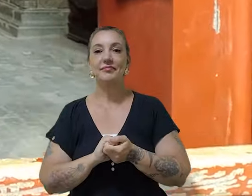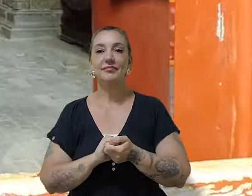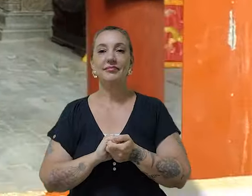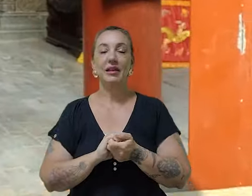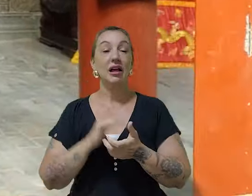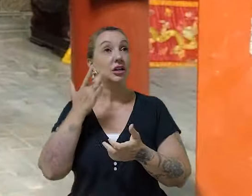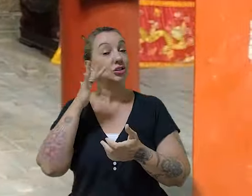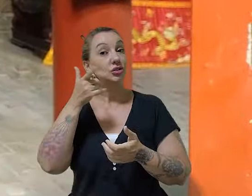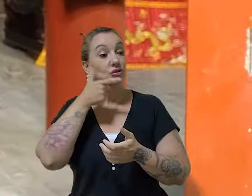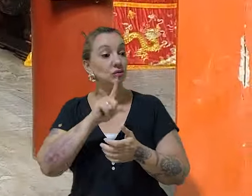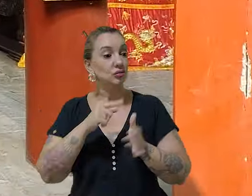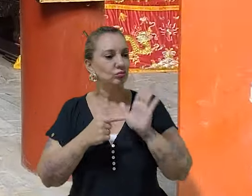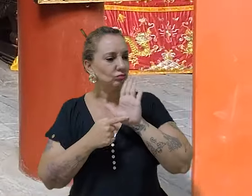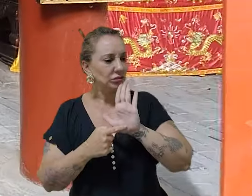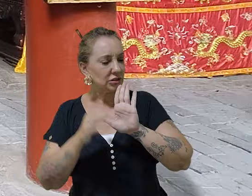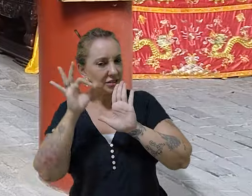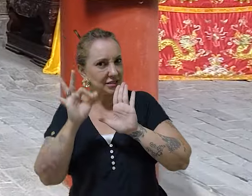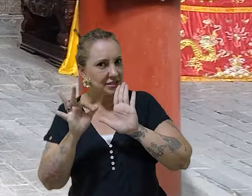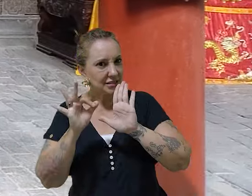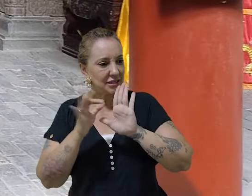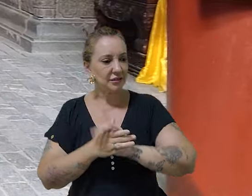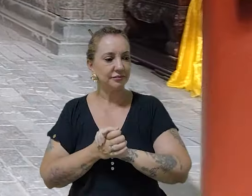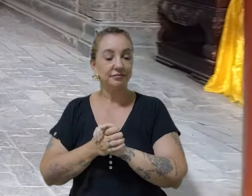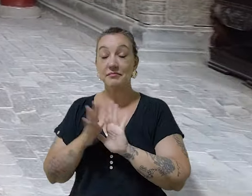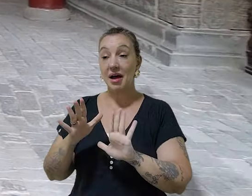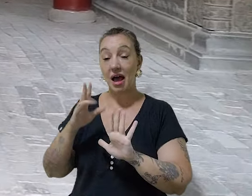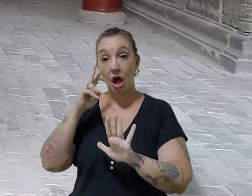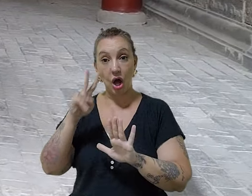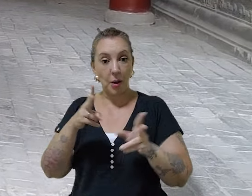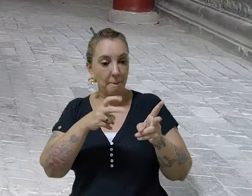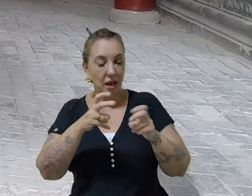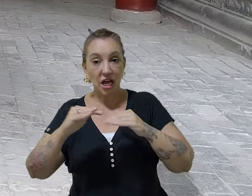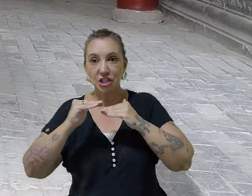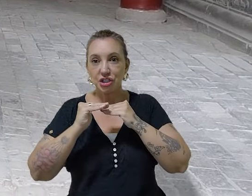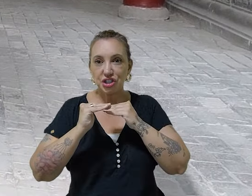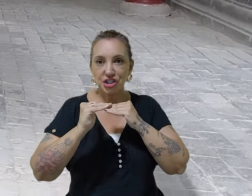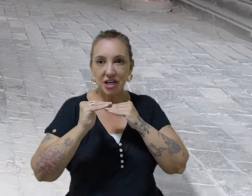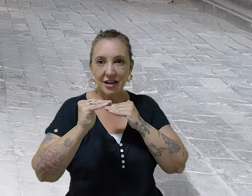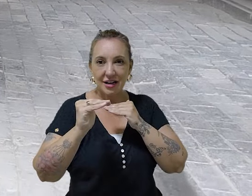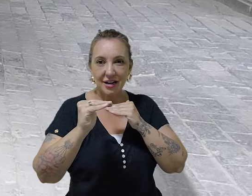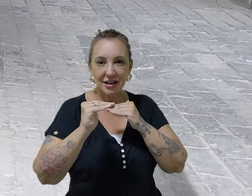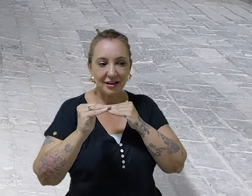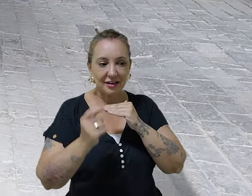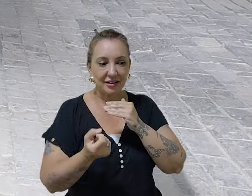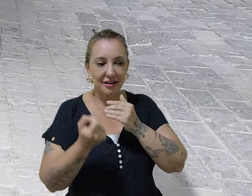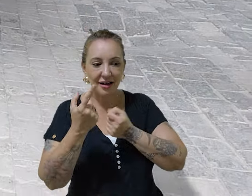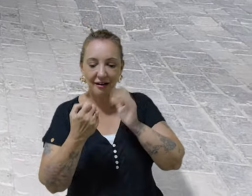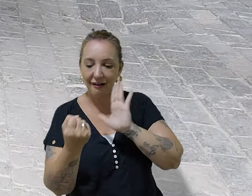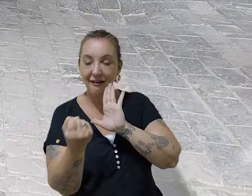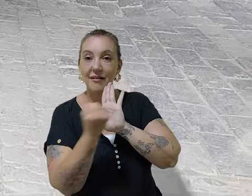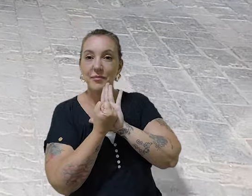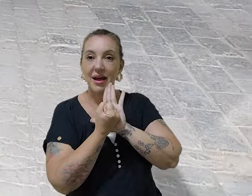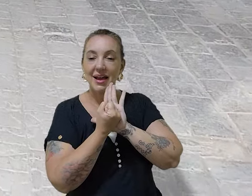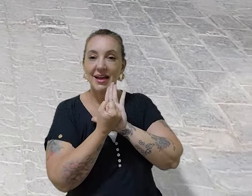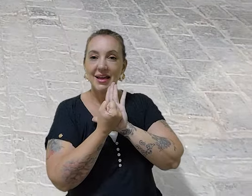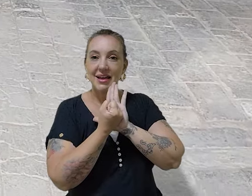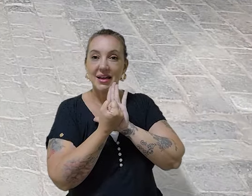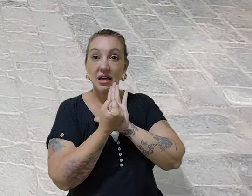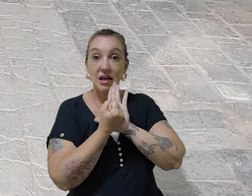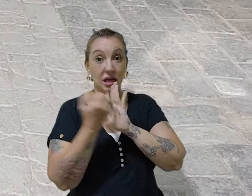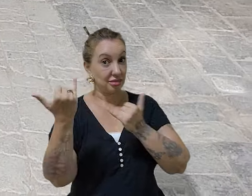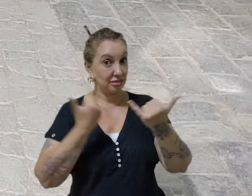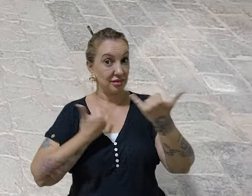não sei se a gente vai conseguir pegar pela câmera, mas notem que o chão tem ali, ó, algumas marcas. E